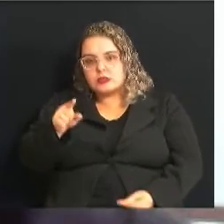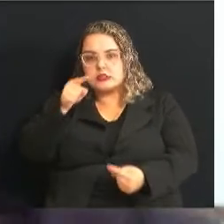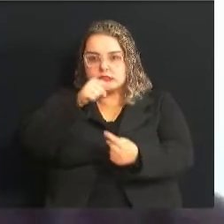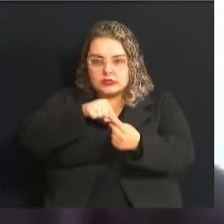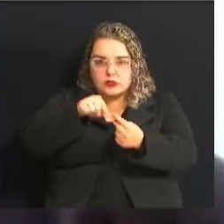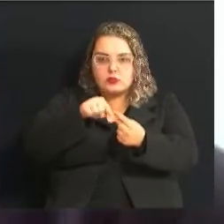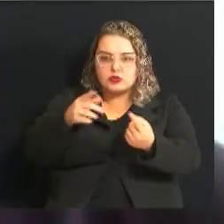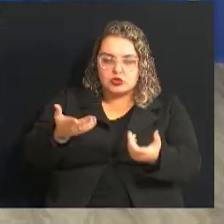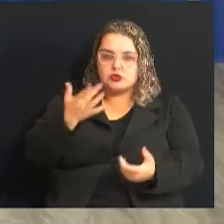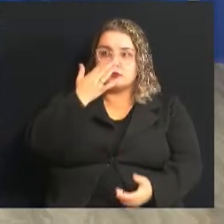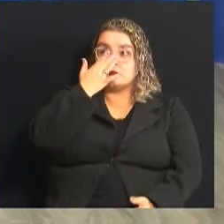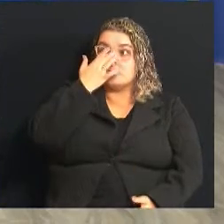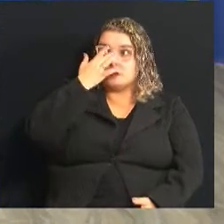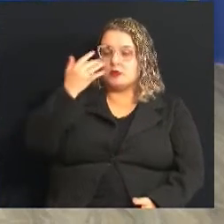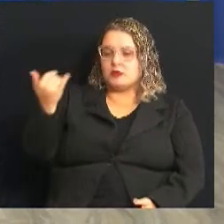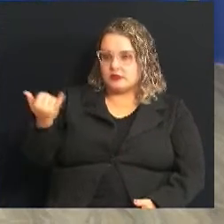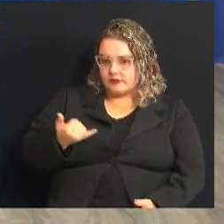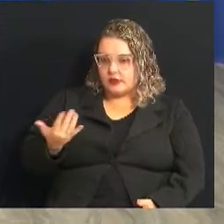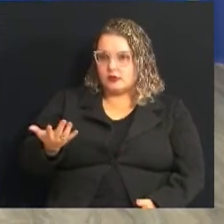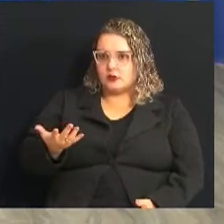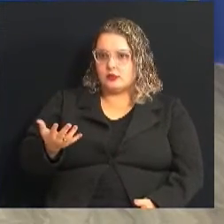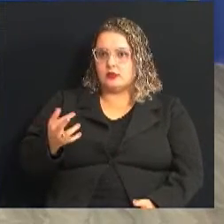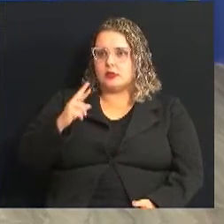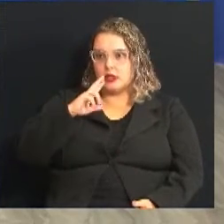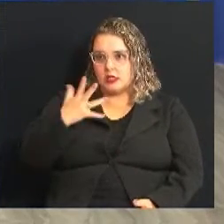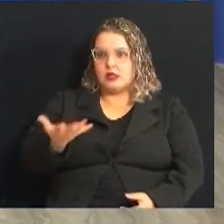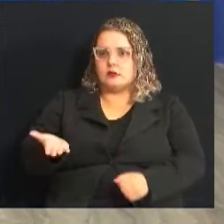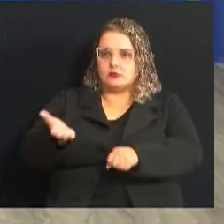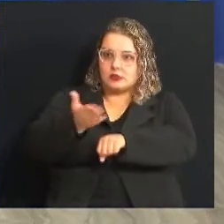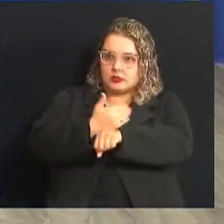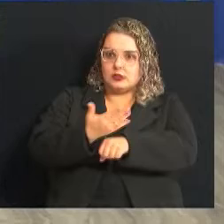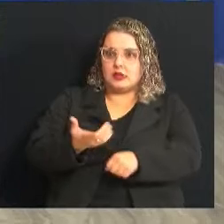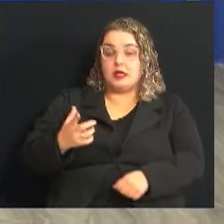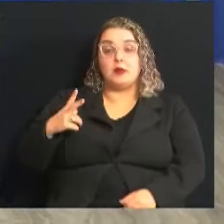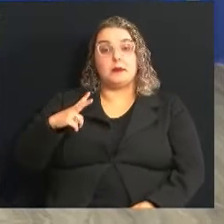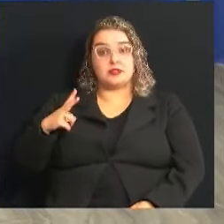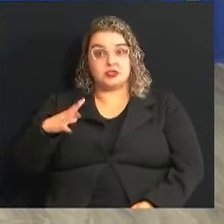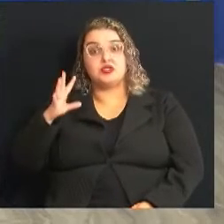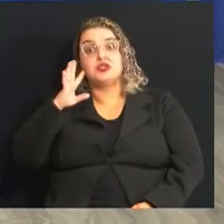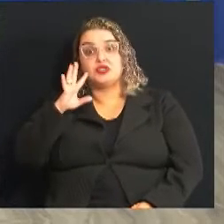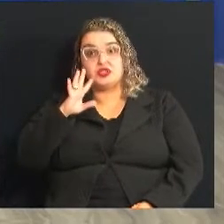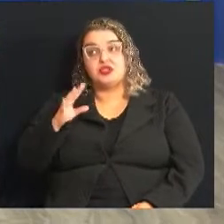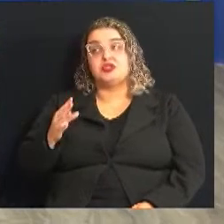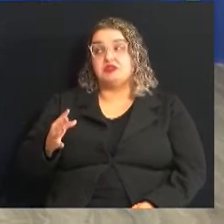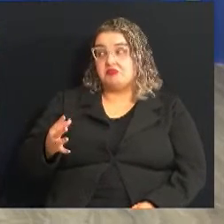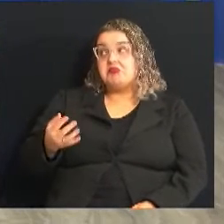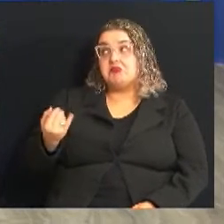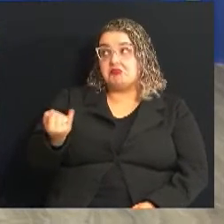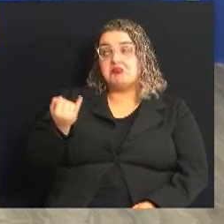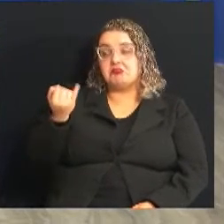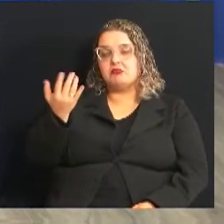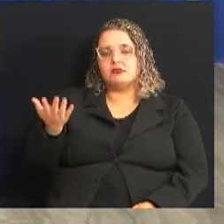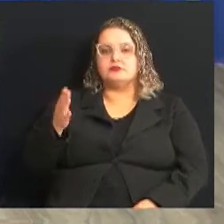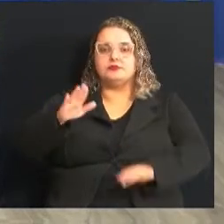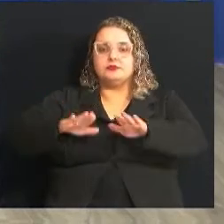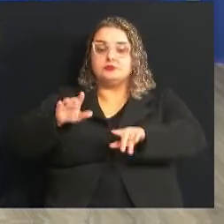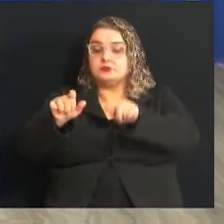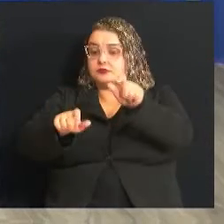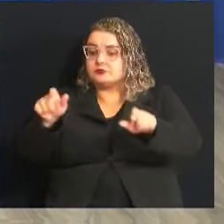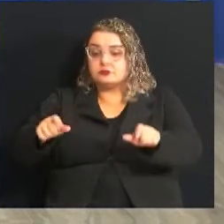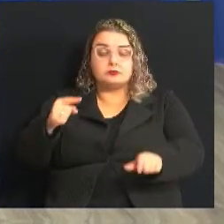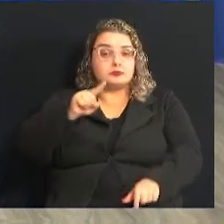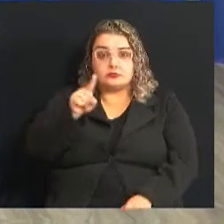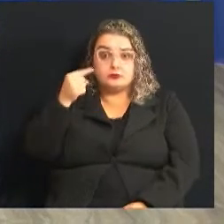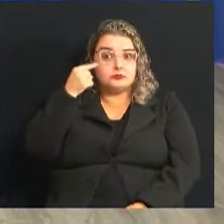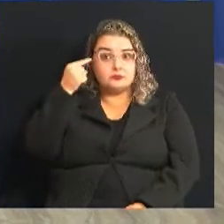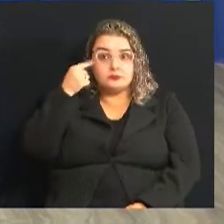Você citou algo aí na resposta anterior que eu particularmente achei muito interessante, porque às vezes as pessoas não pensam nisso,